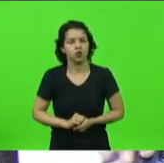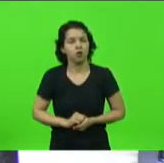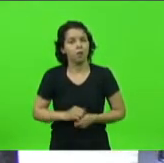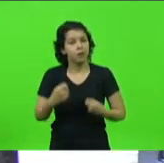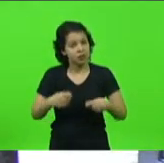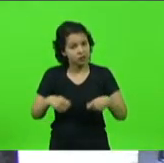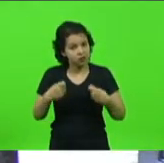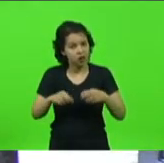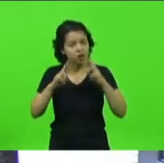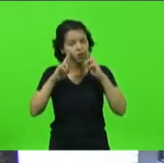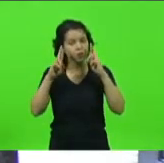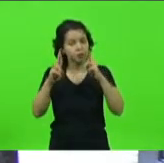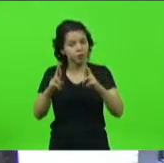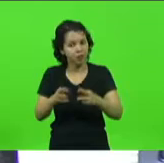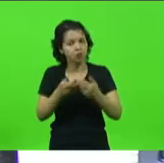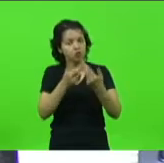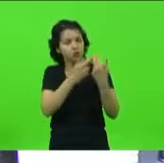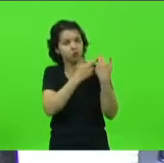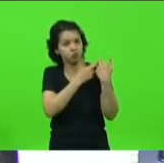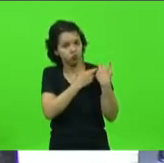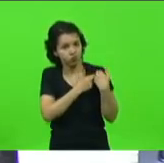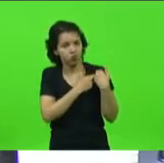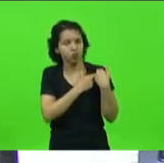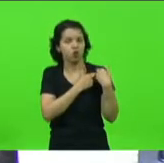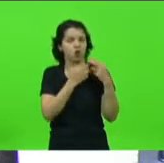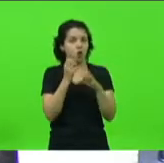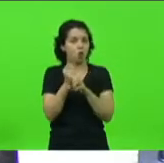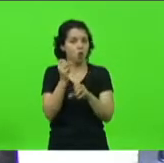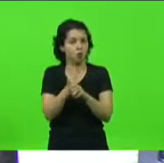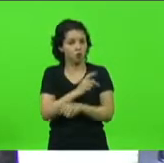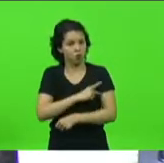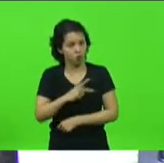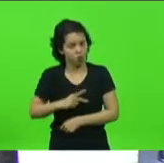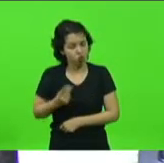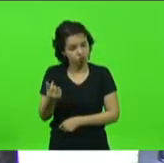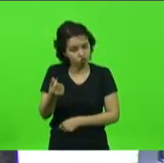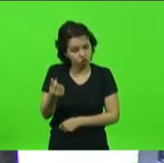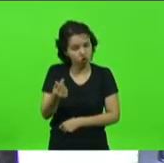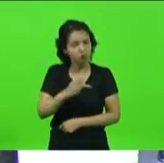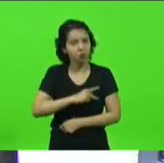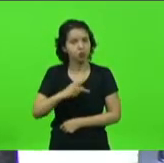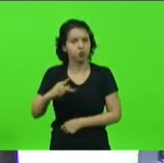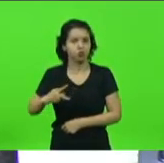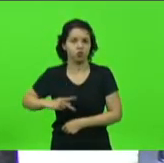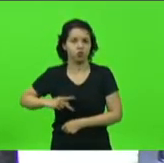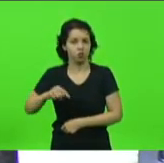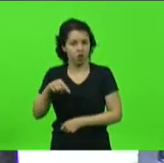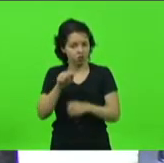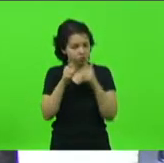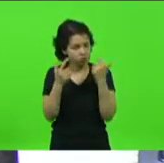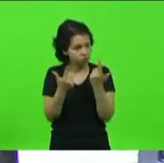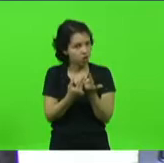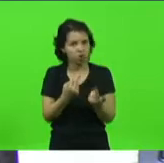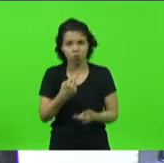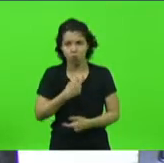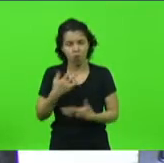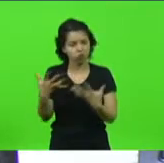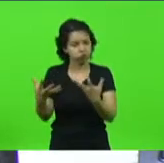temos responsabilidade, nós temos compromisso com o dinheiro público, e a Assembleia não pode convalidar